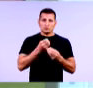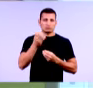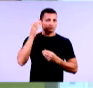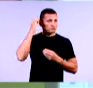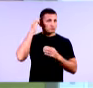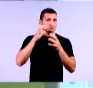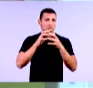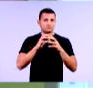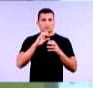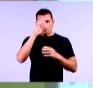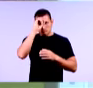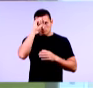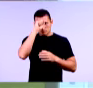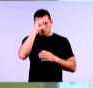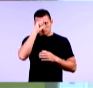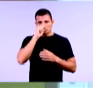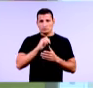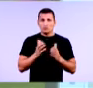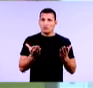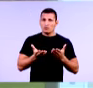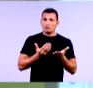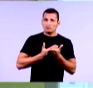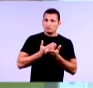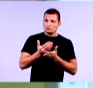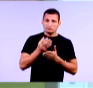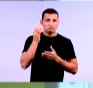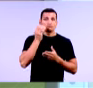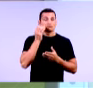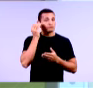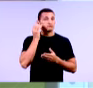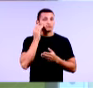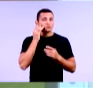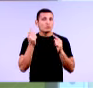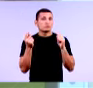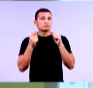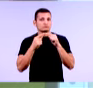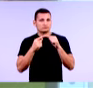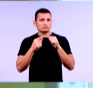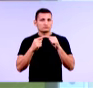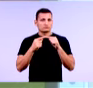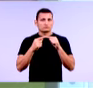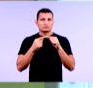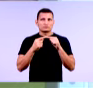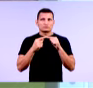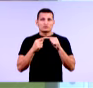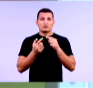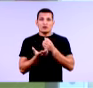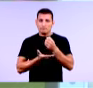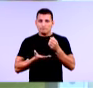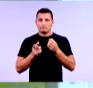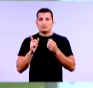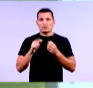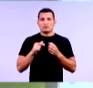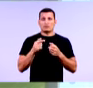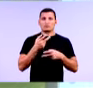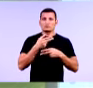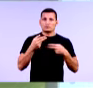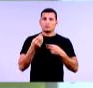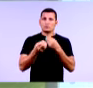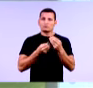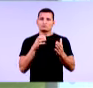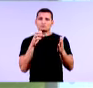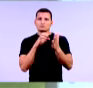né? Agora a gente vai tentar fazer essa ligação com programação orientada a objetos, cuja base é o objeto. Como é que a gente vai identificar